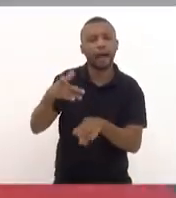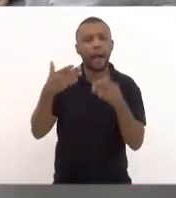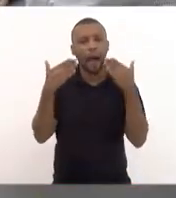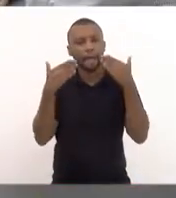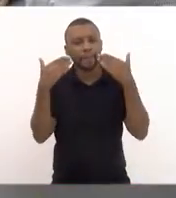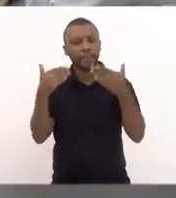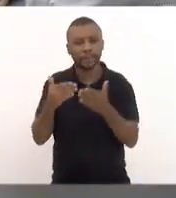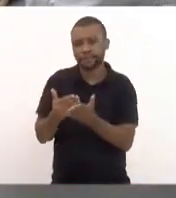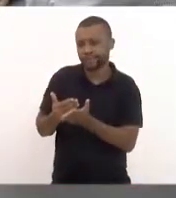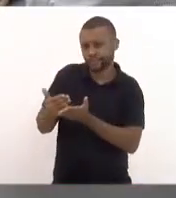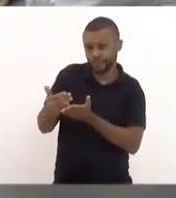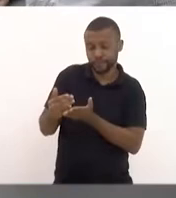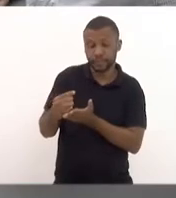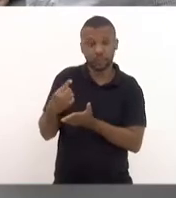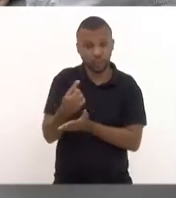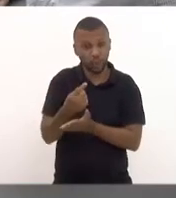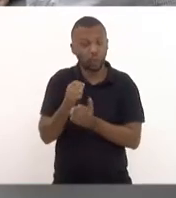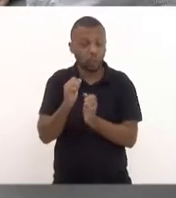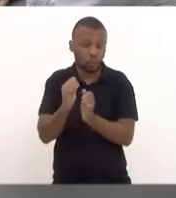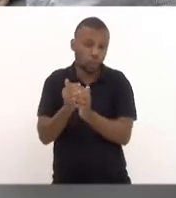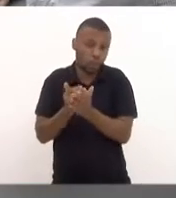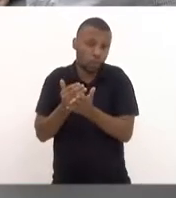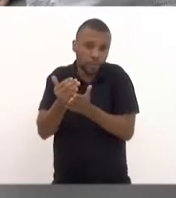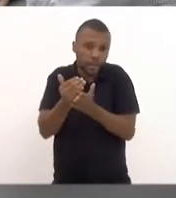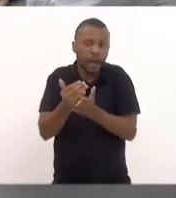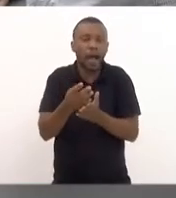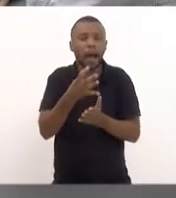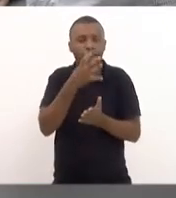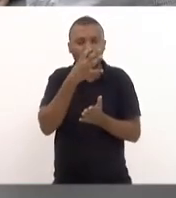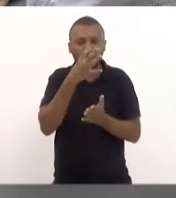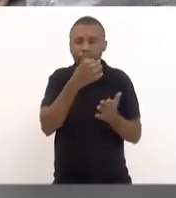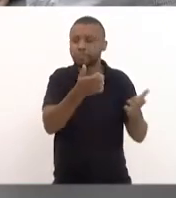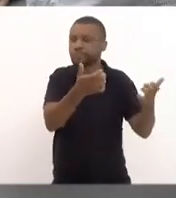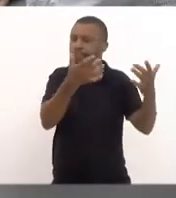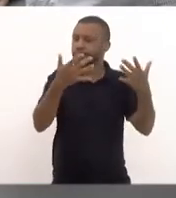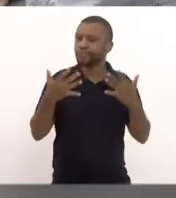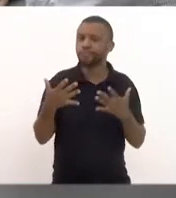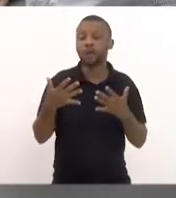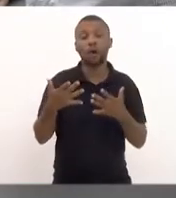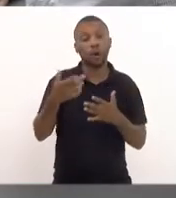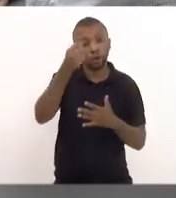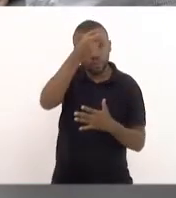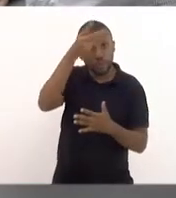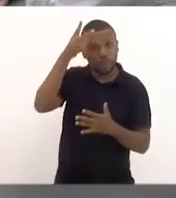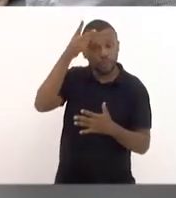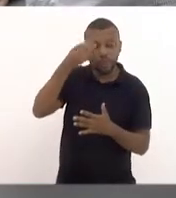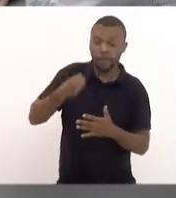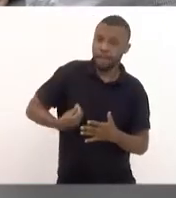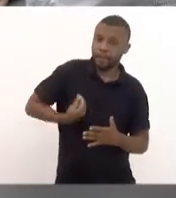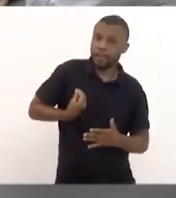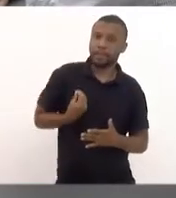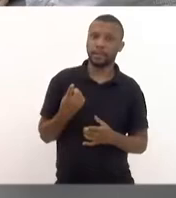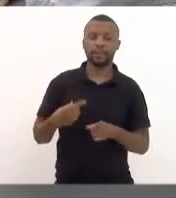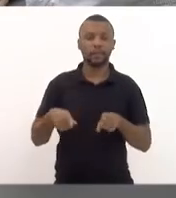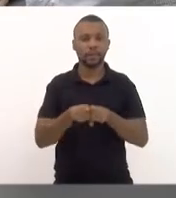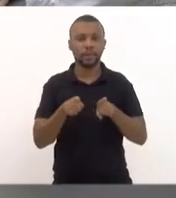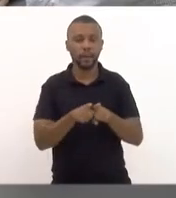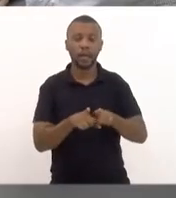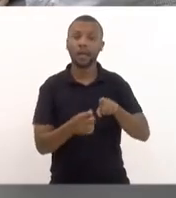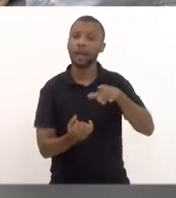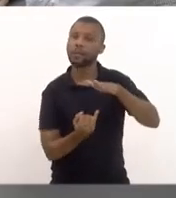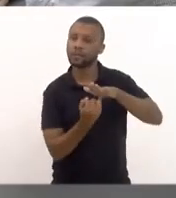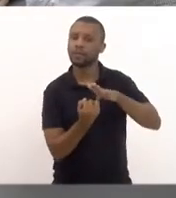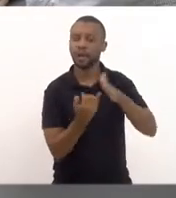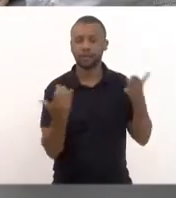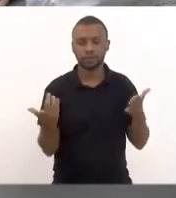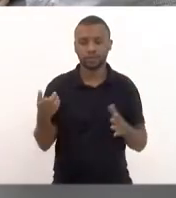gente possa, a partir dela, começar a ouvir tanto os municípios presentes como as outras entidades também representadas nessa audiência. O professor Osório